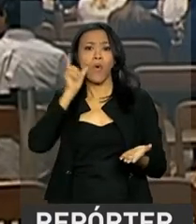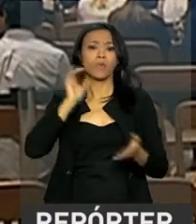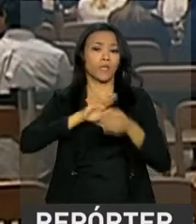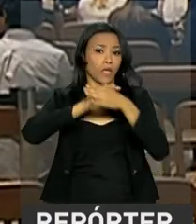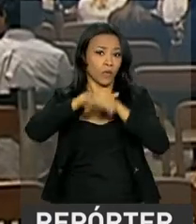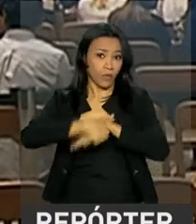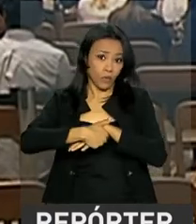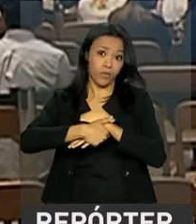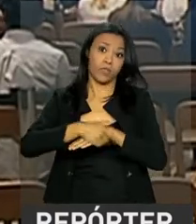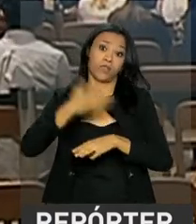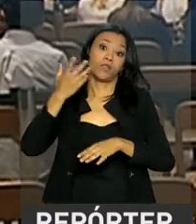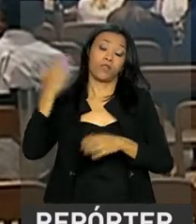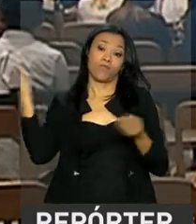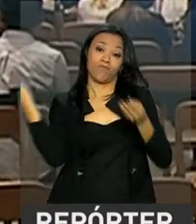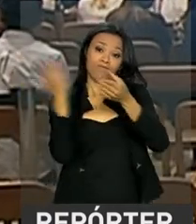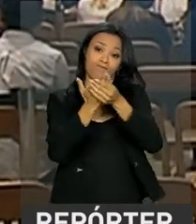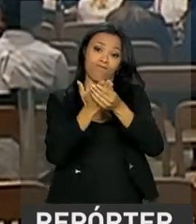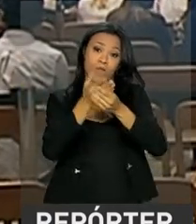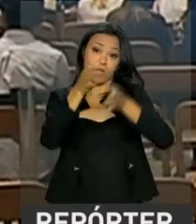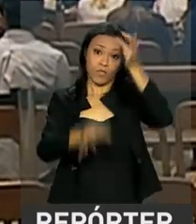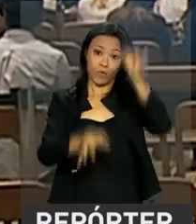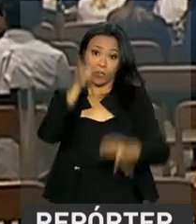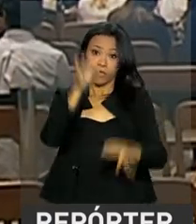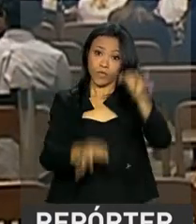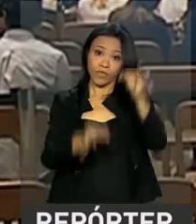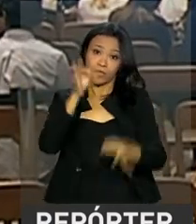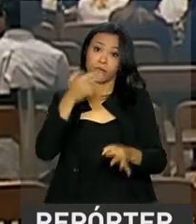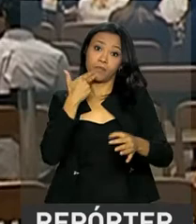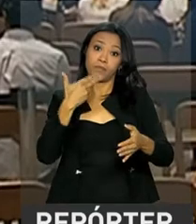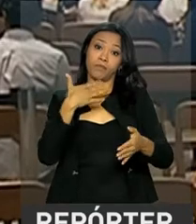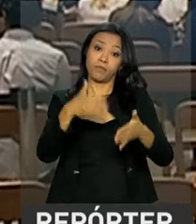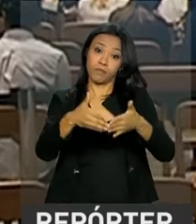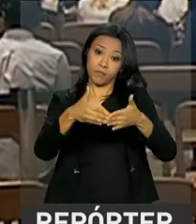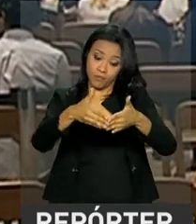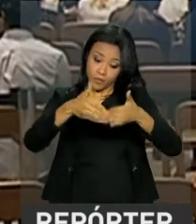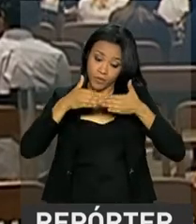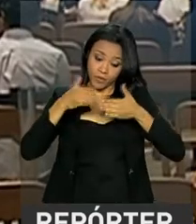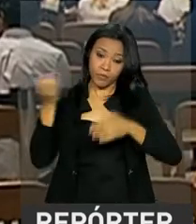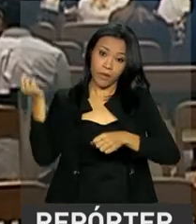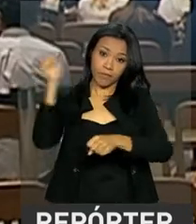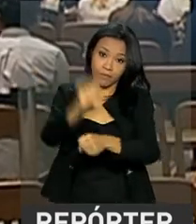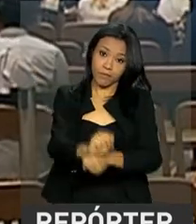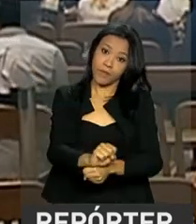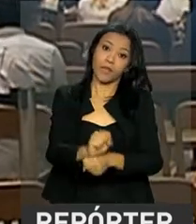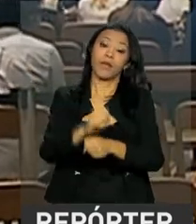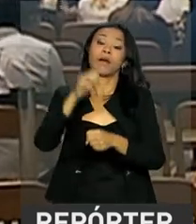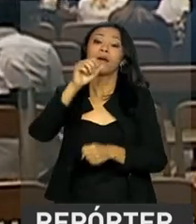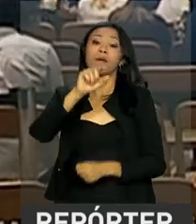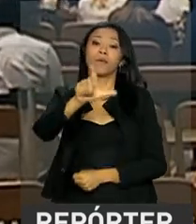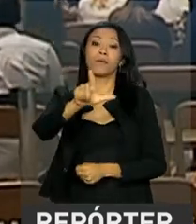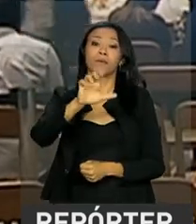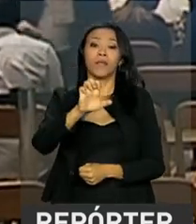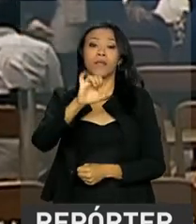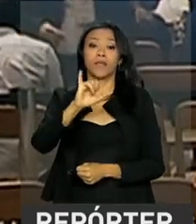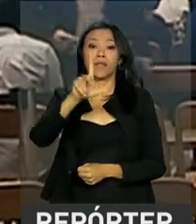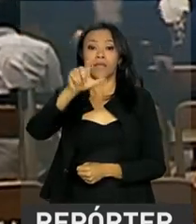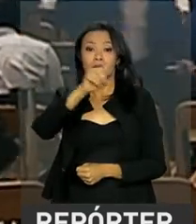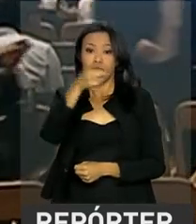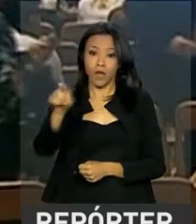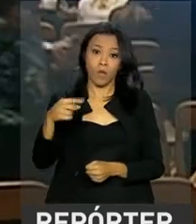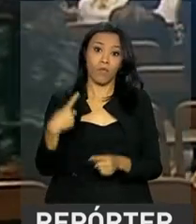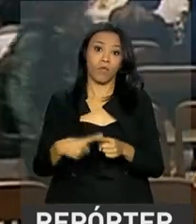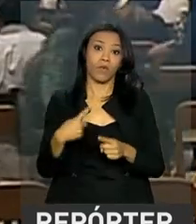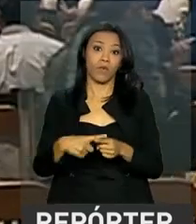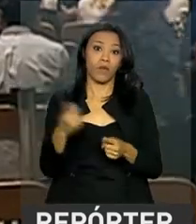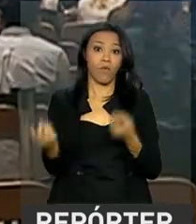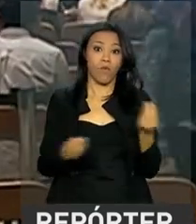pela Justiça Federal do Amazonas, que suspendeu a realização dos leilões, alegando dano ao patrimônio